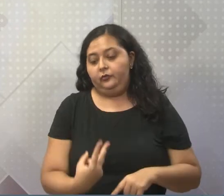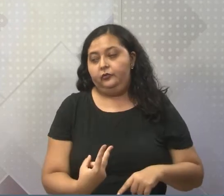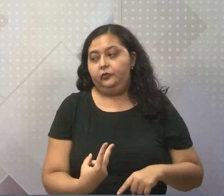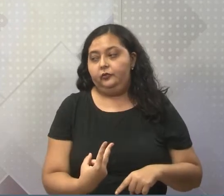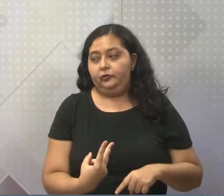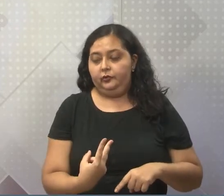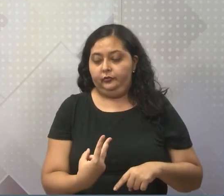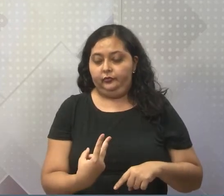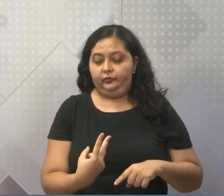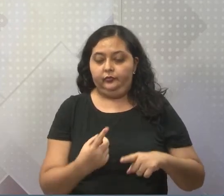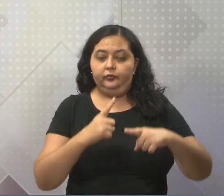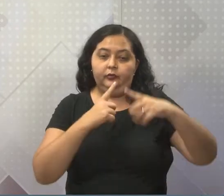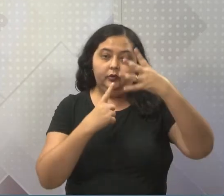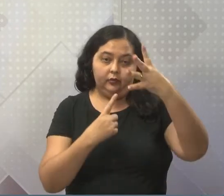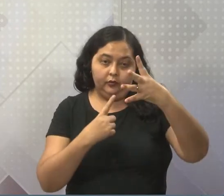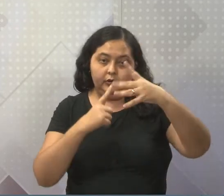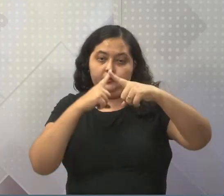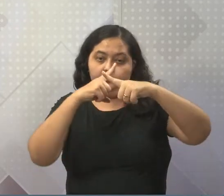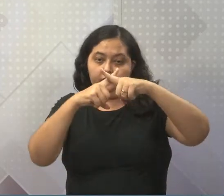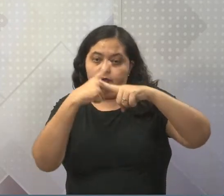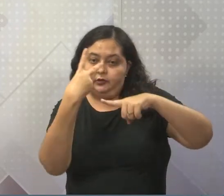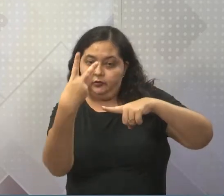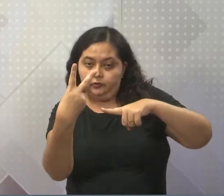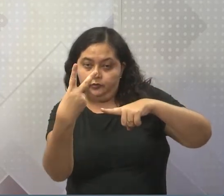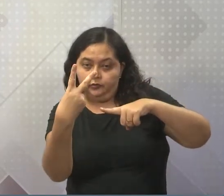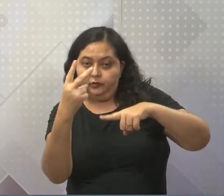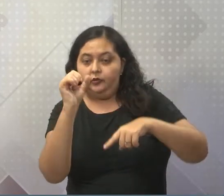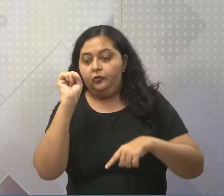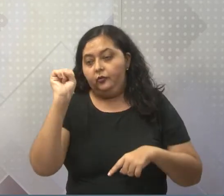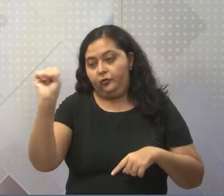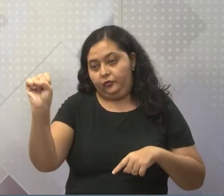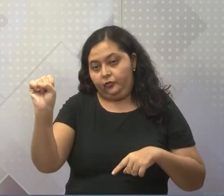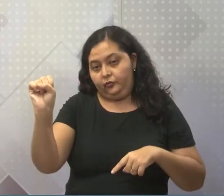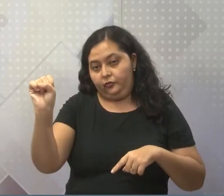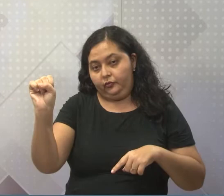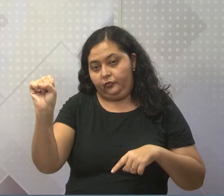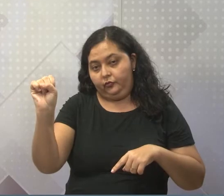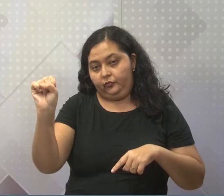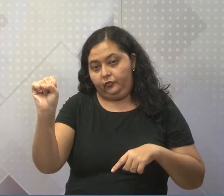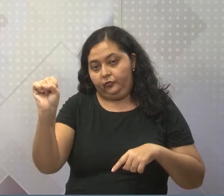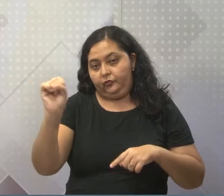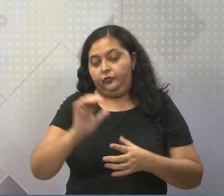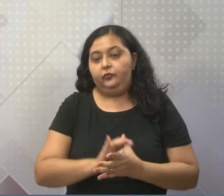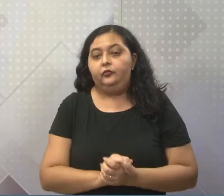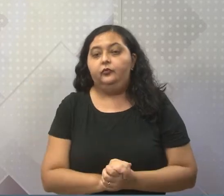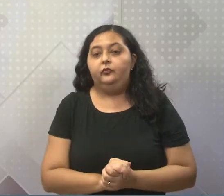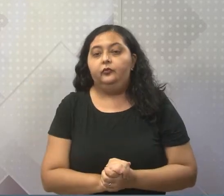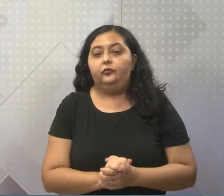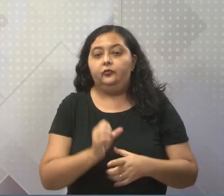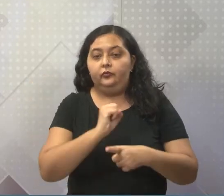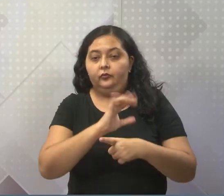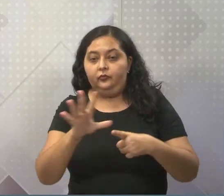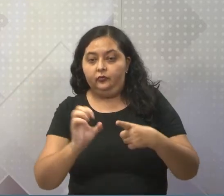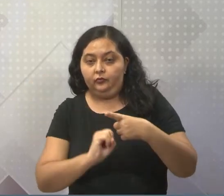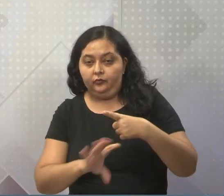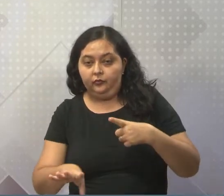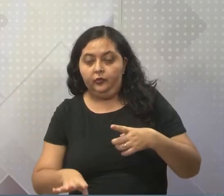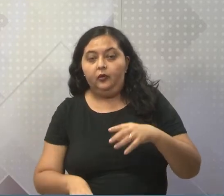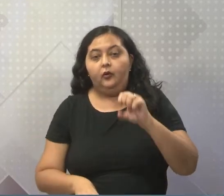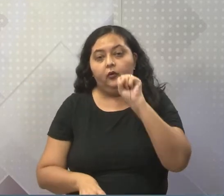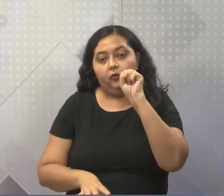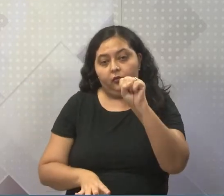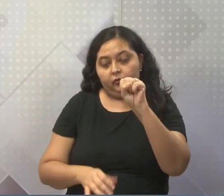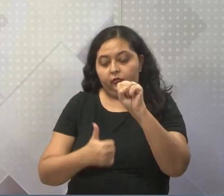2. 4 vezes 2, 8. Eu obtive a fração 8